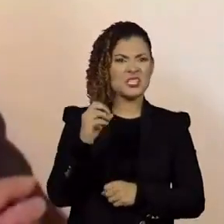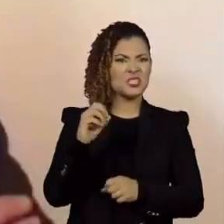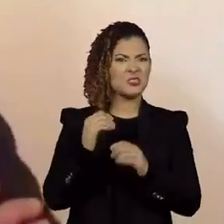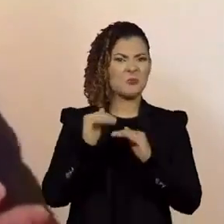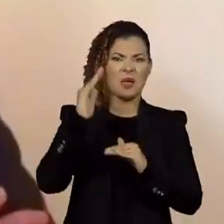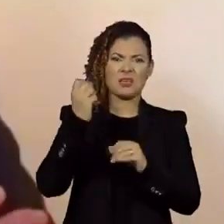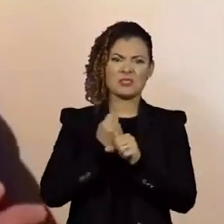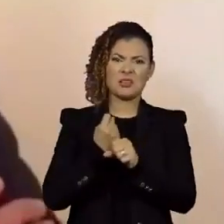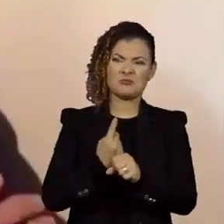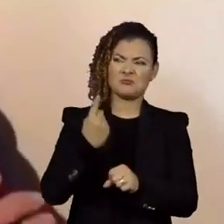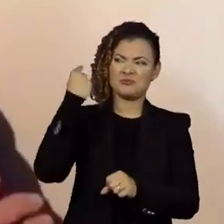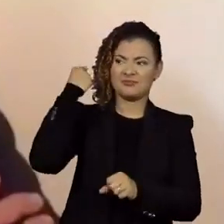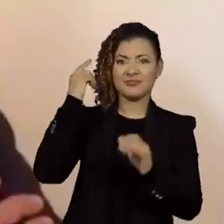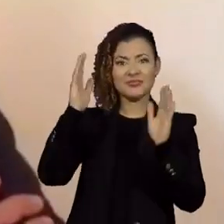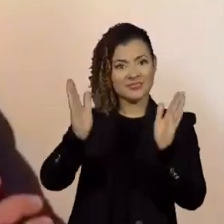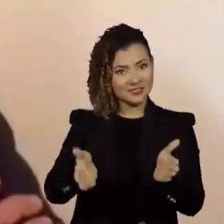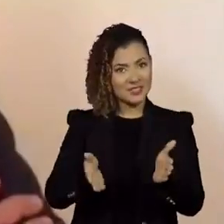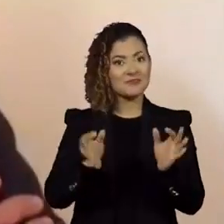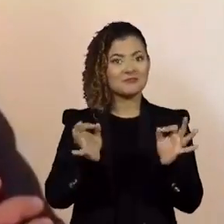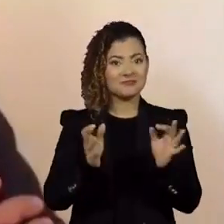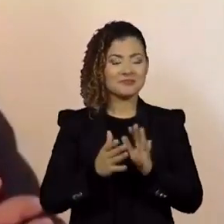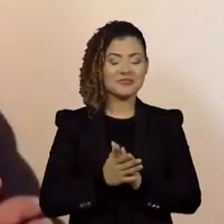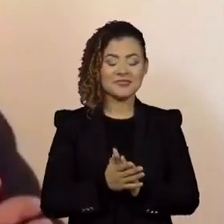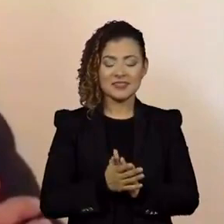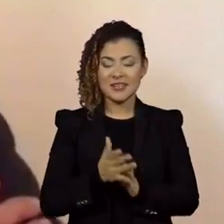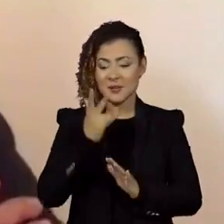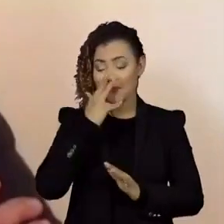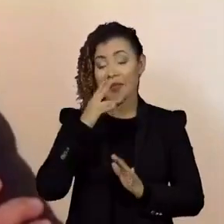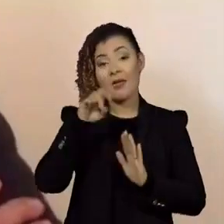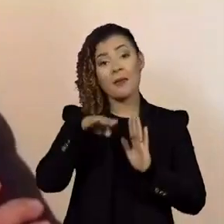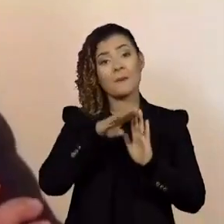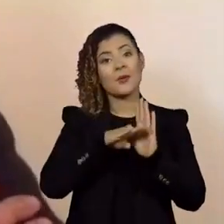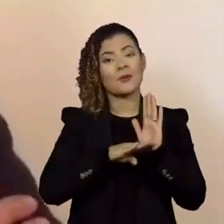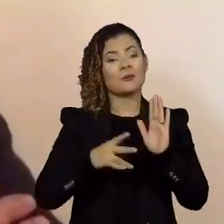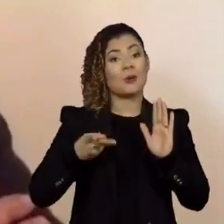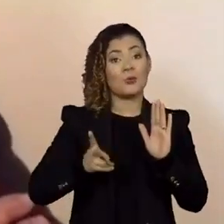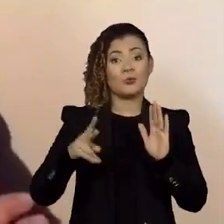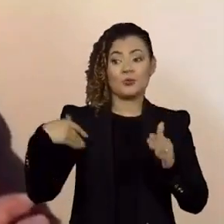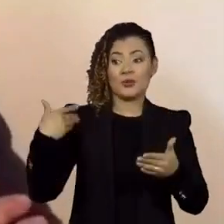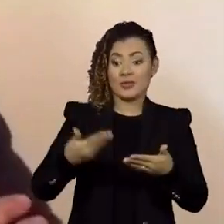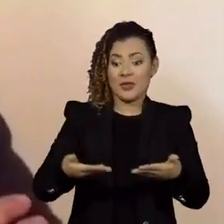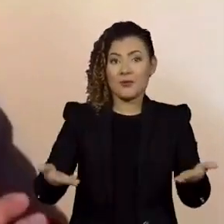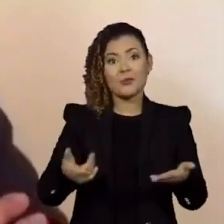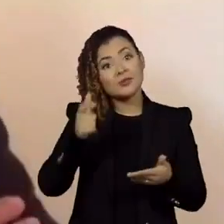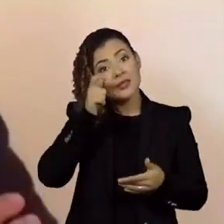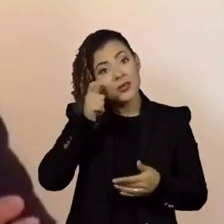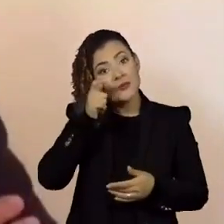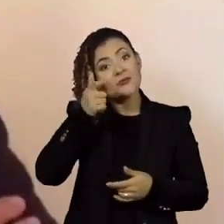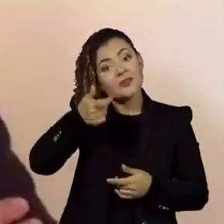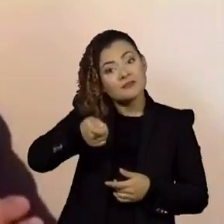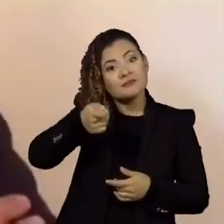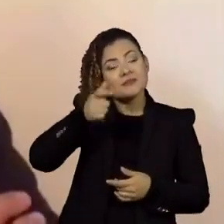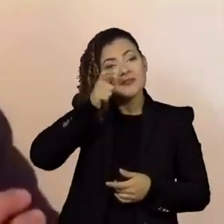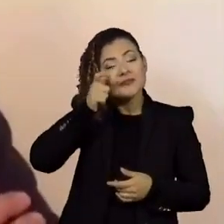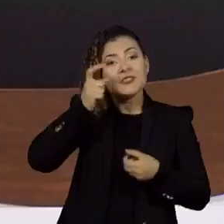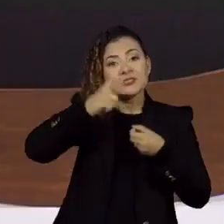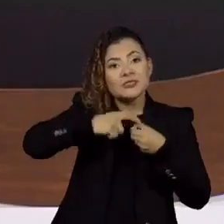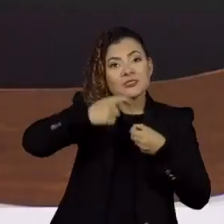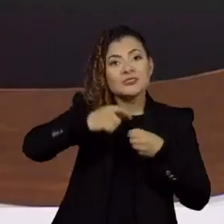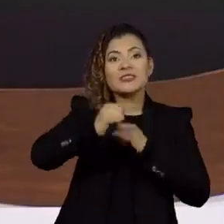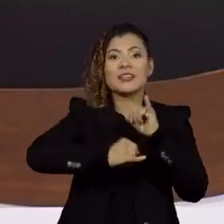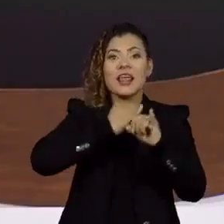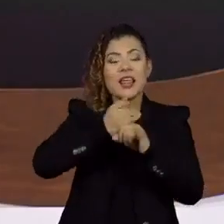20 e tantos anos atrás. Verdade. E, por acaso, como o programa continua na internet, eu revi há pouco tempo.